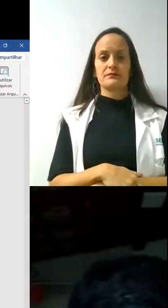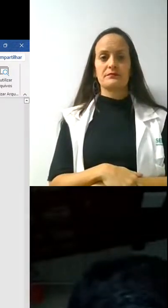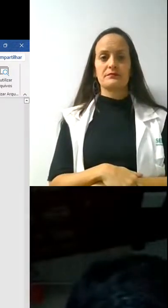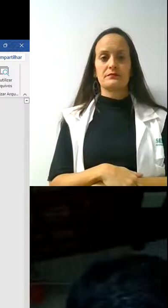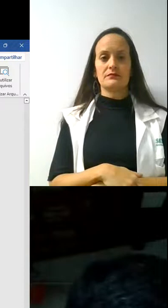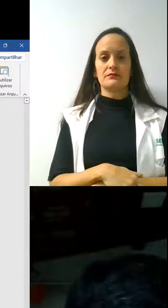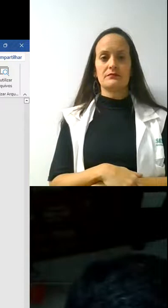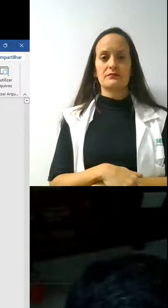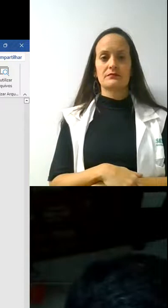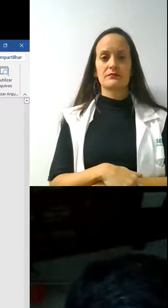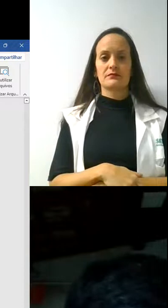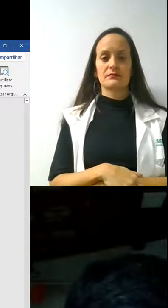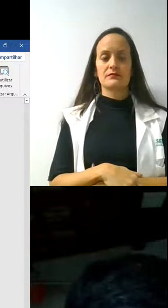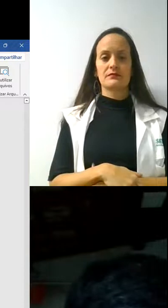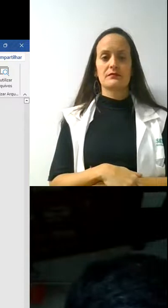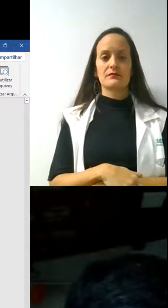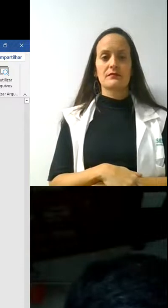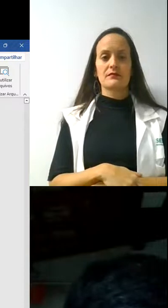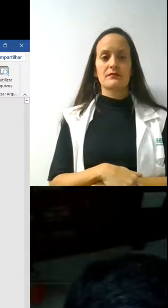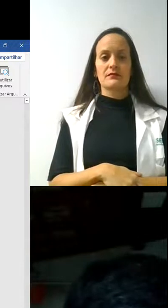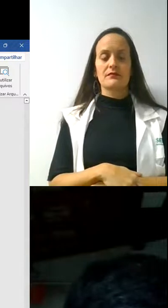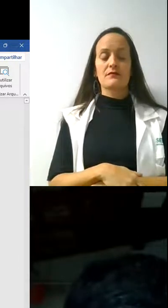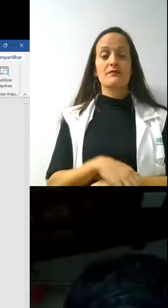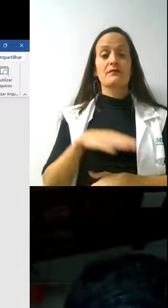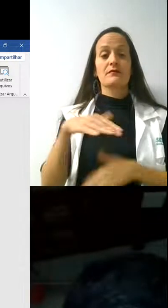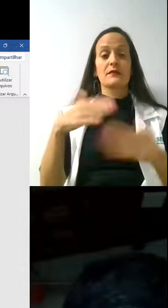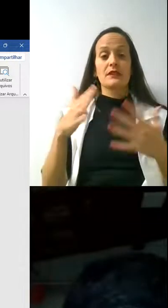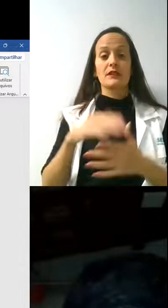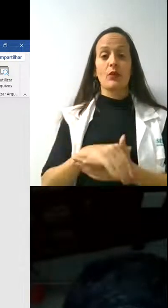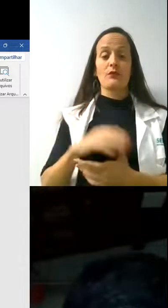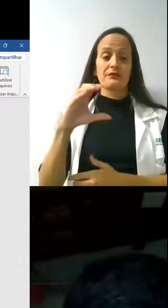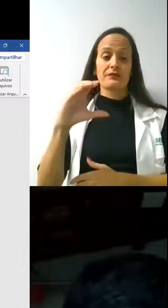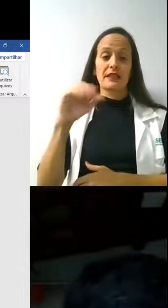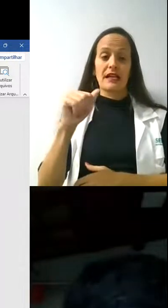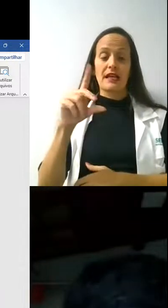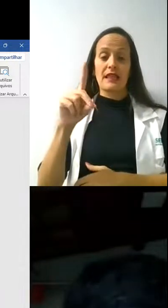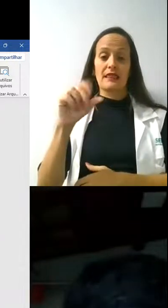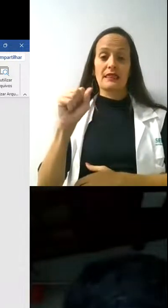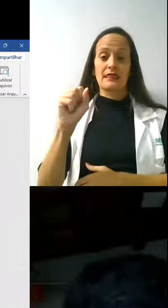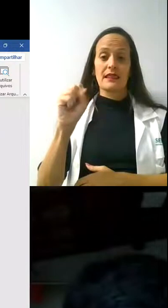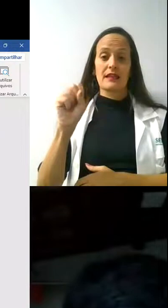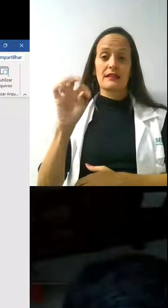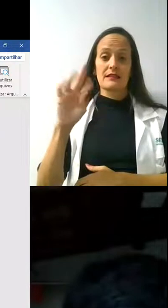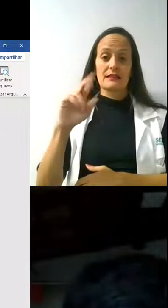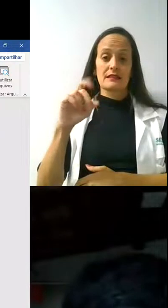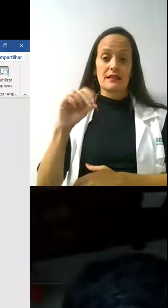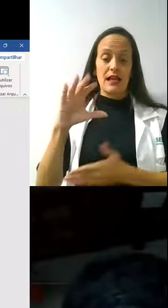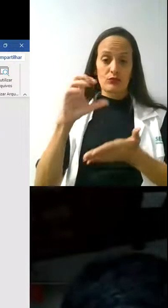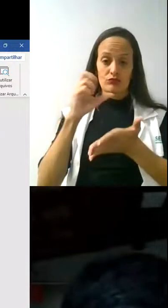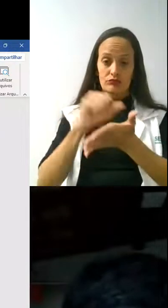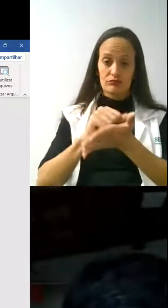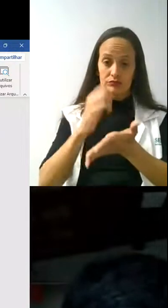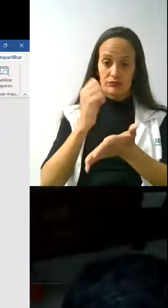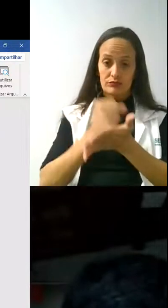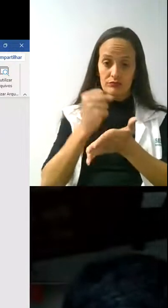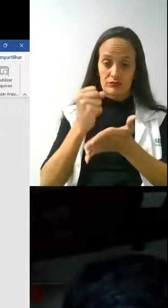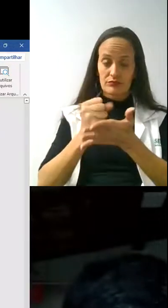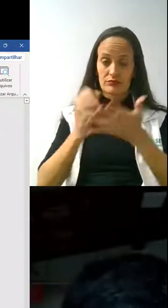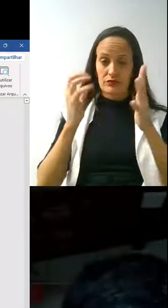para ficar tudo igual aqui. Então, cadastrado é o quê? Já existente. Já